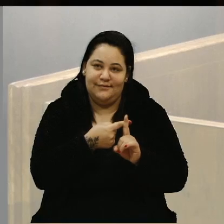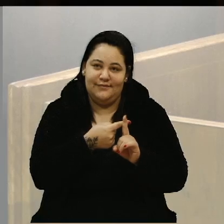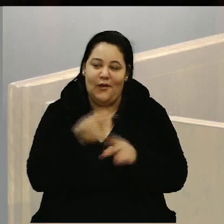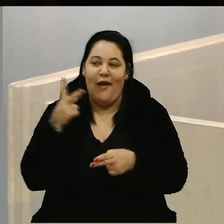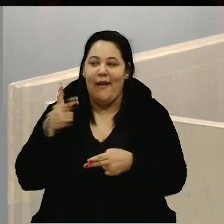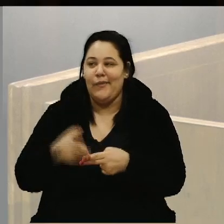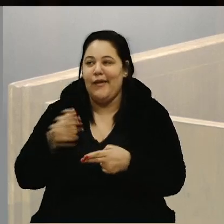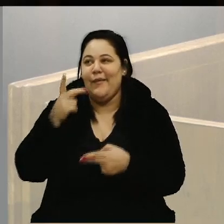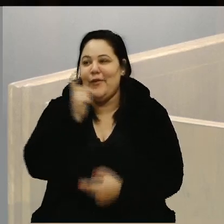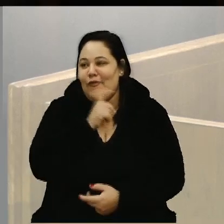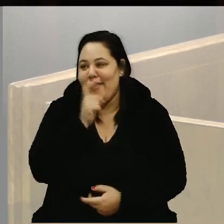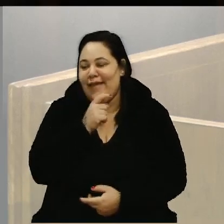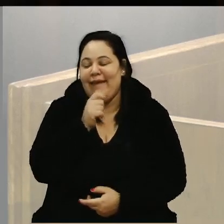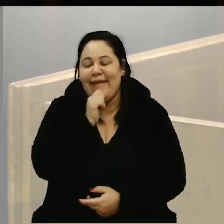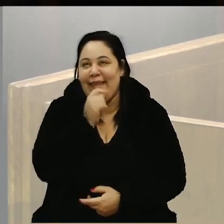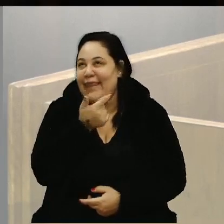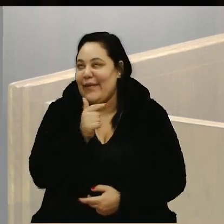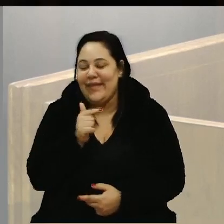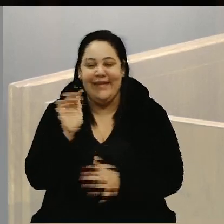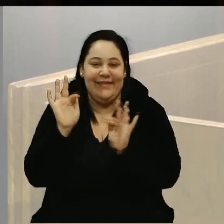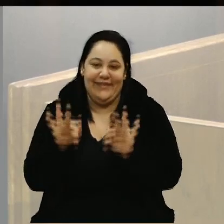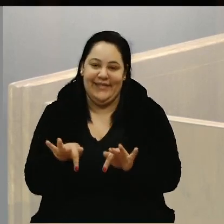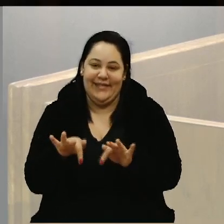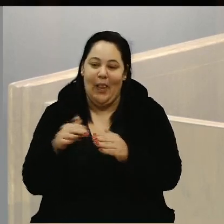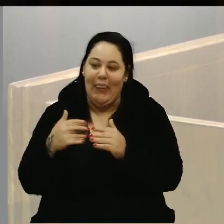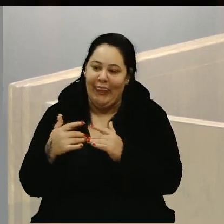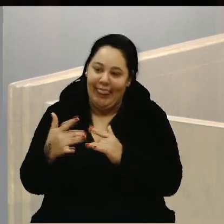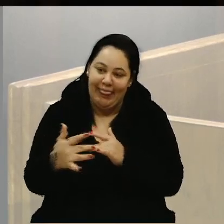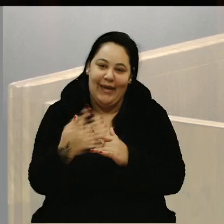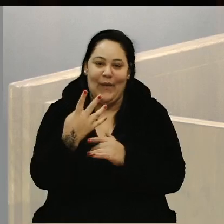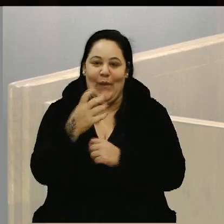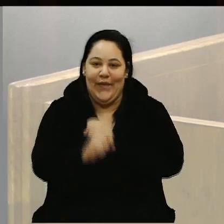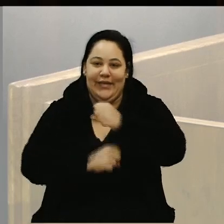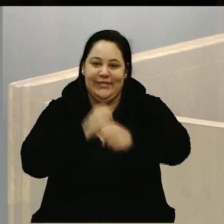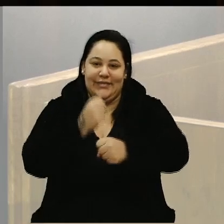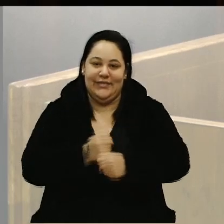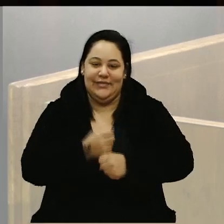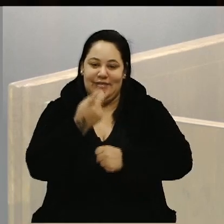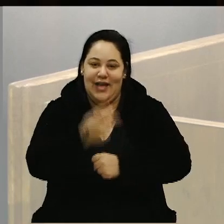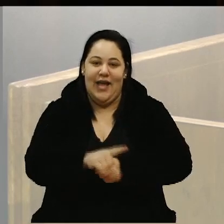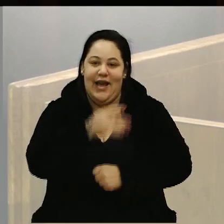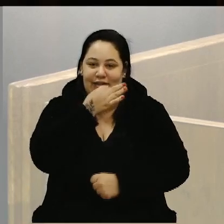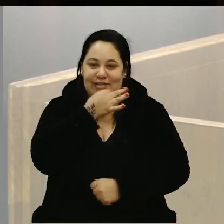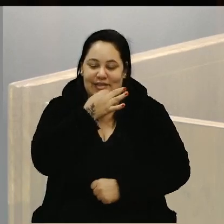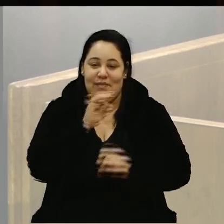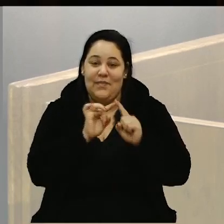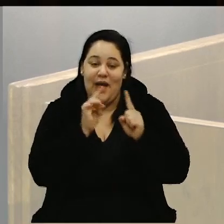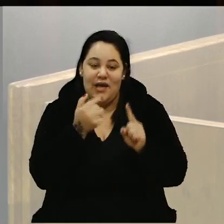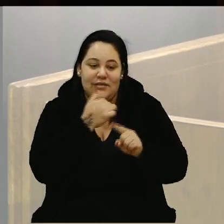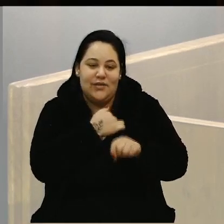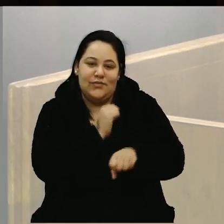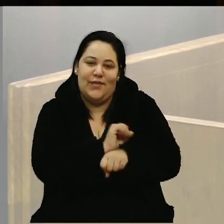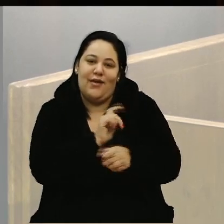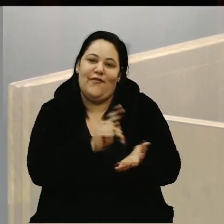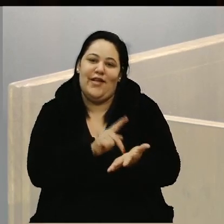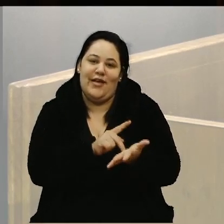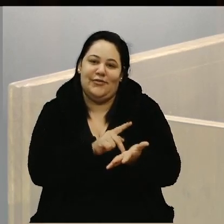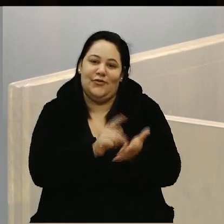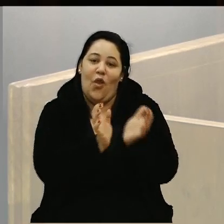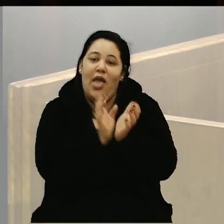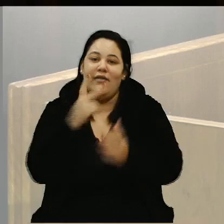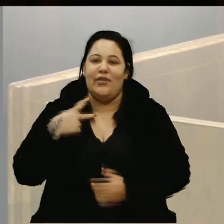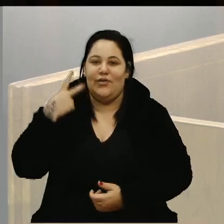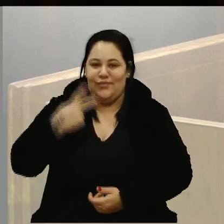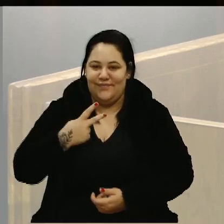ter fim. Uma novela que dura 4 anos no município de Caxias do Sul, mas eu espero, sinceramente, colegas